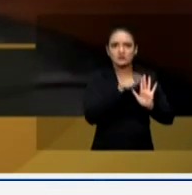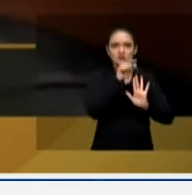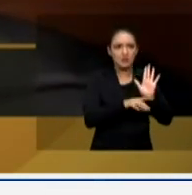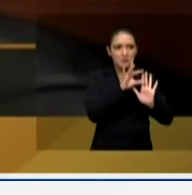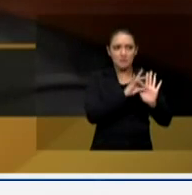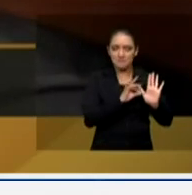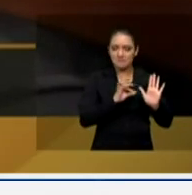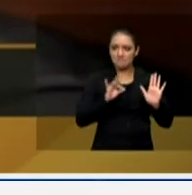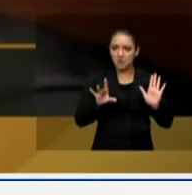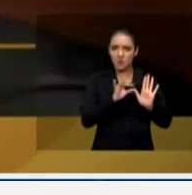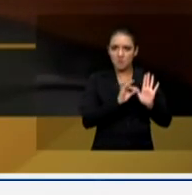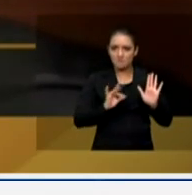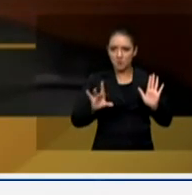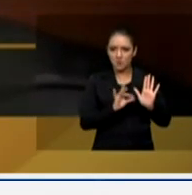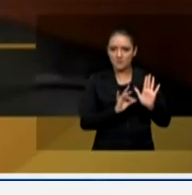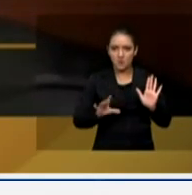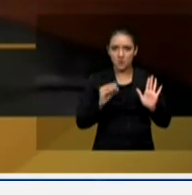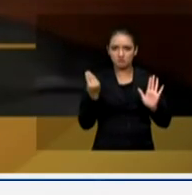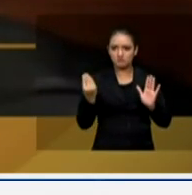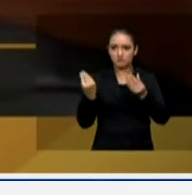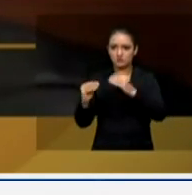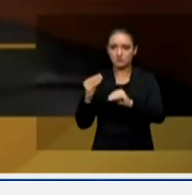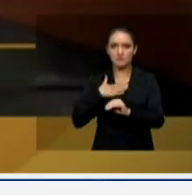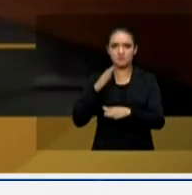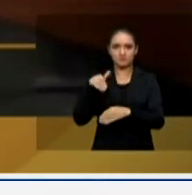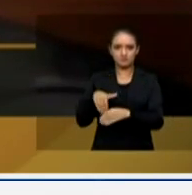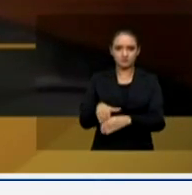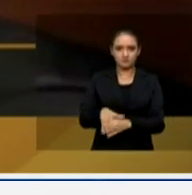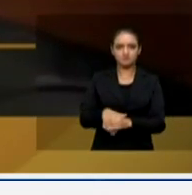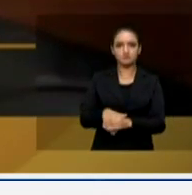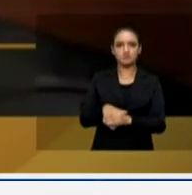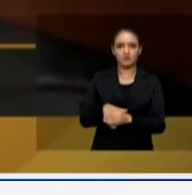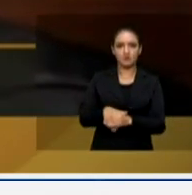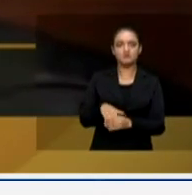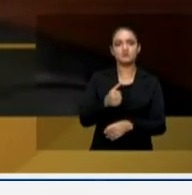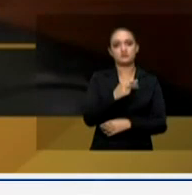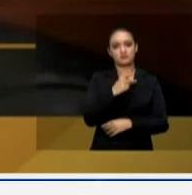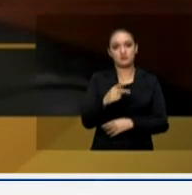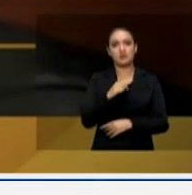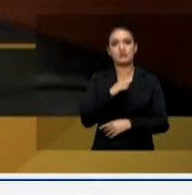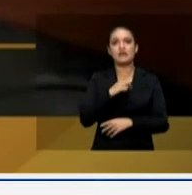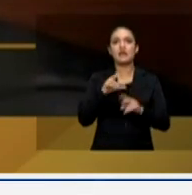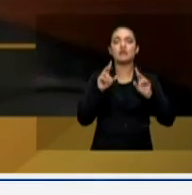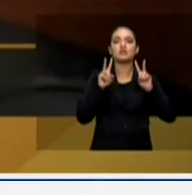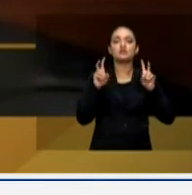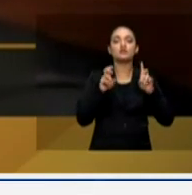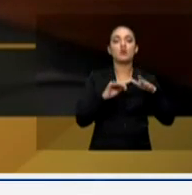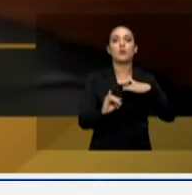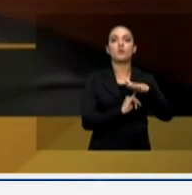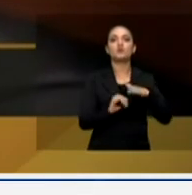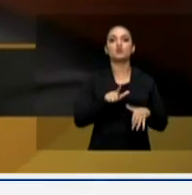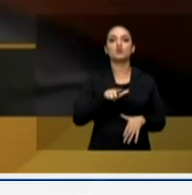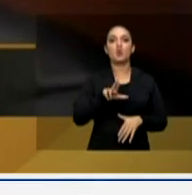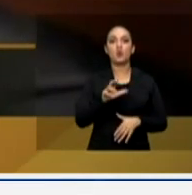está debruçado sobre essa decisão e há alguns desfechos possíveis para isso. Um desfecho possível